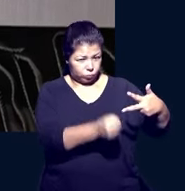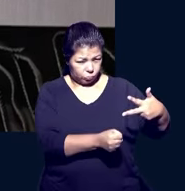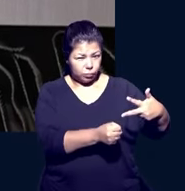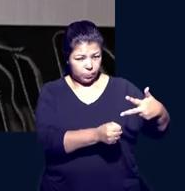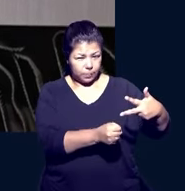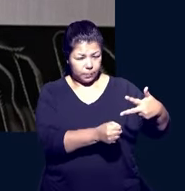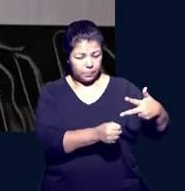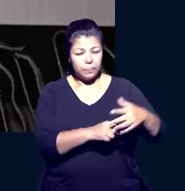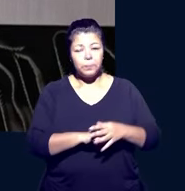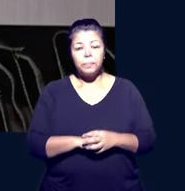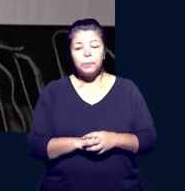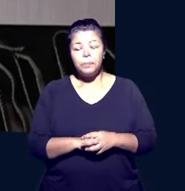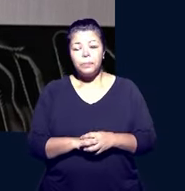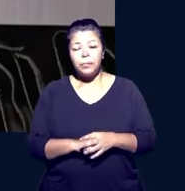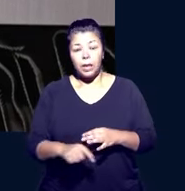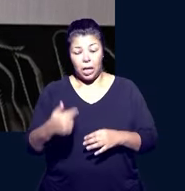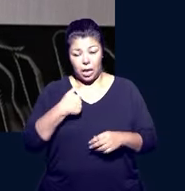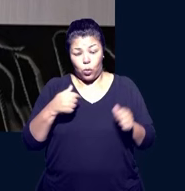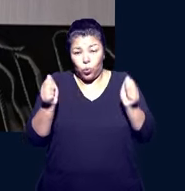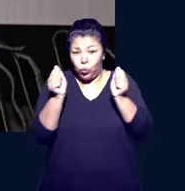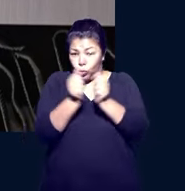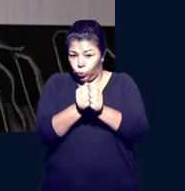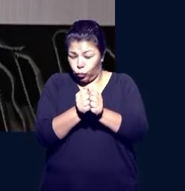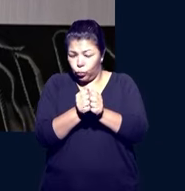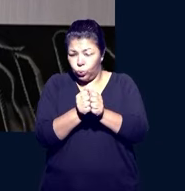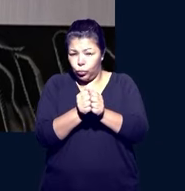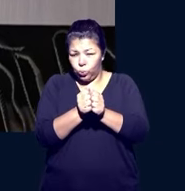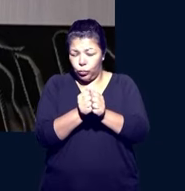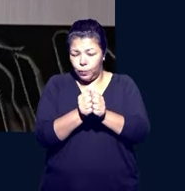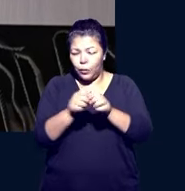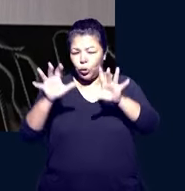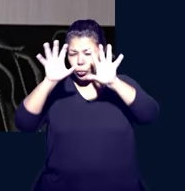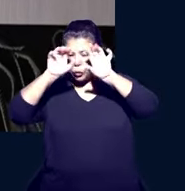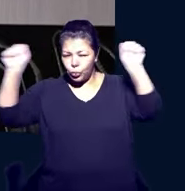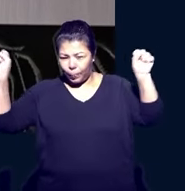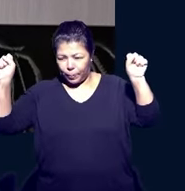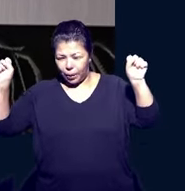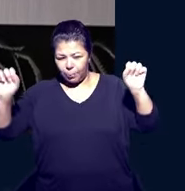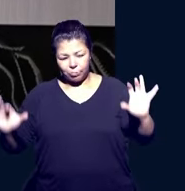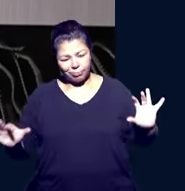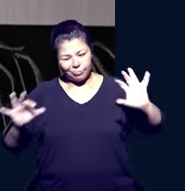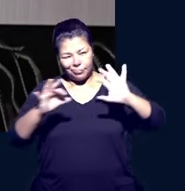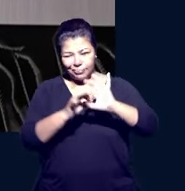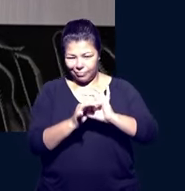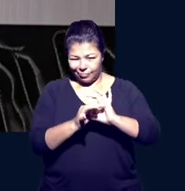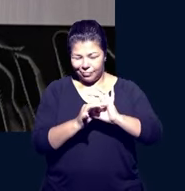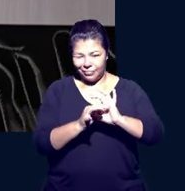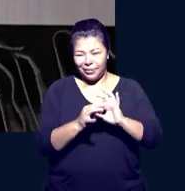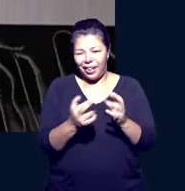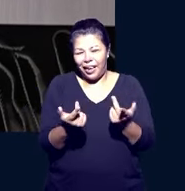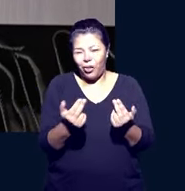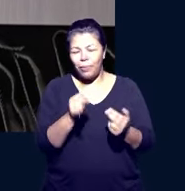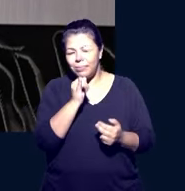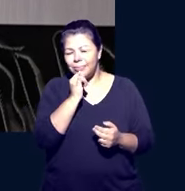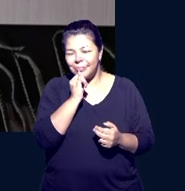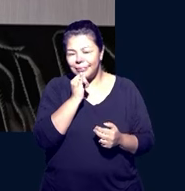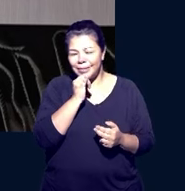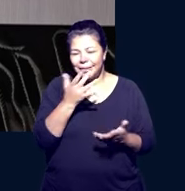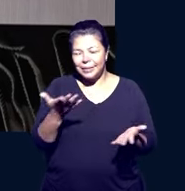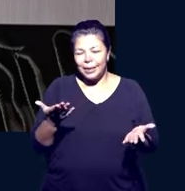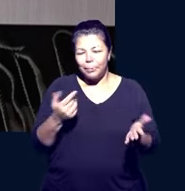Legislativo eu e o Supremo nós todos nós somos atores institucionais e não atores políticos e